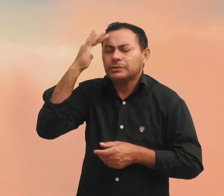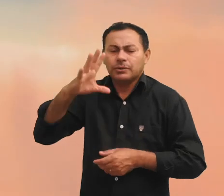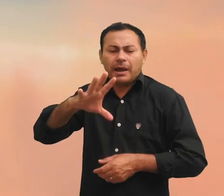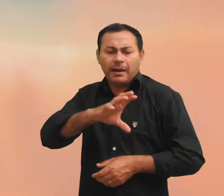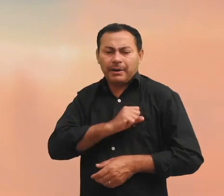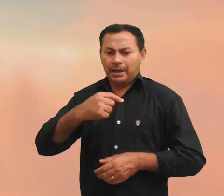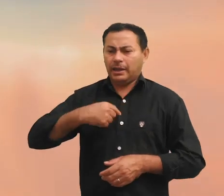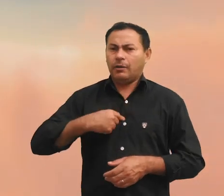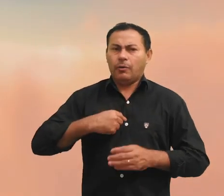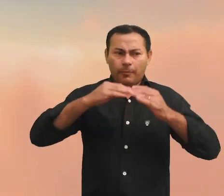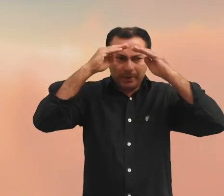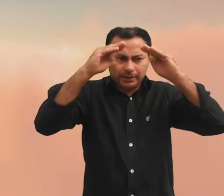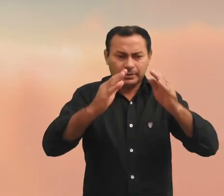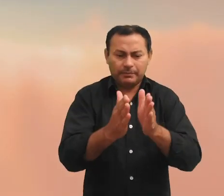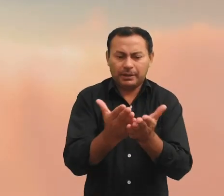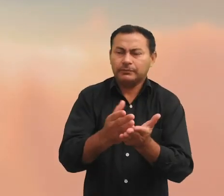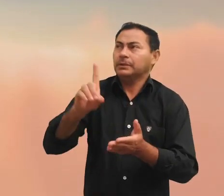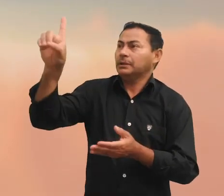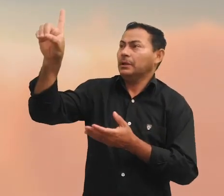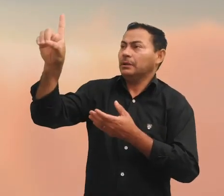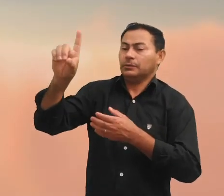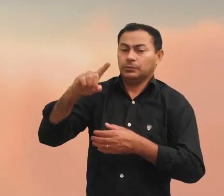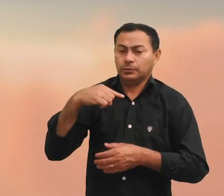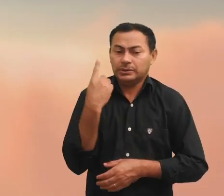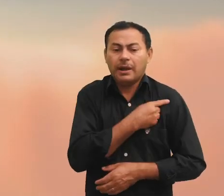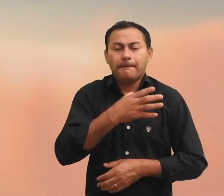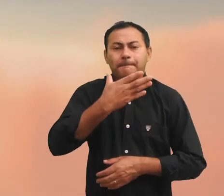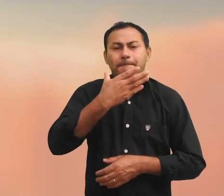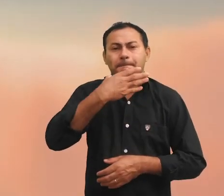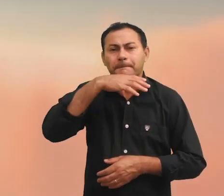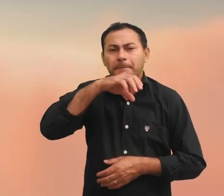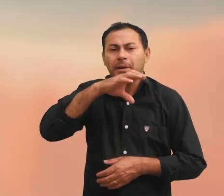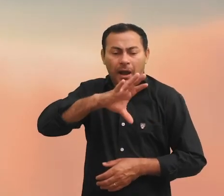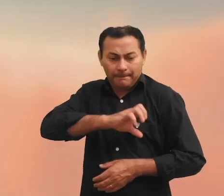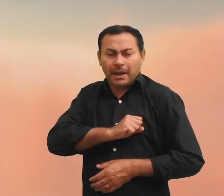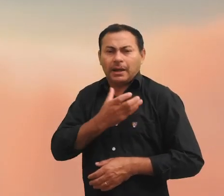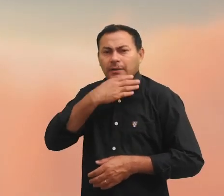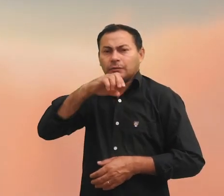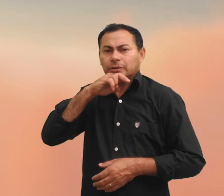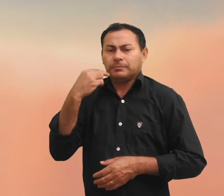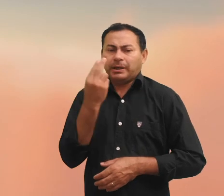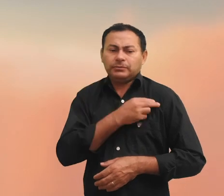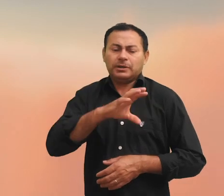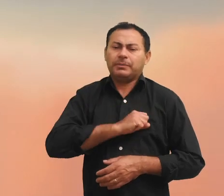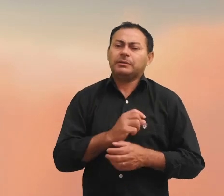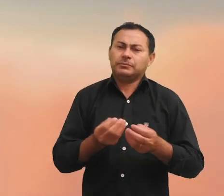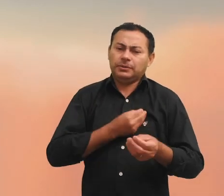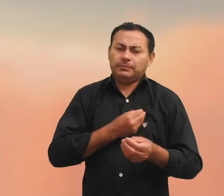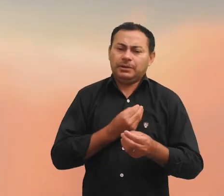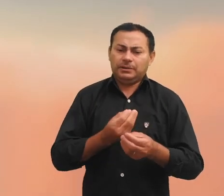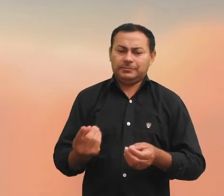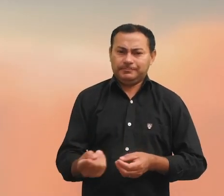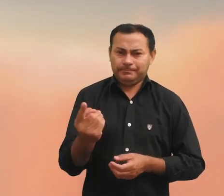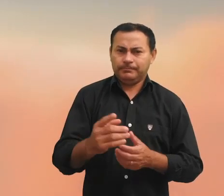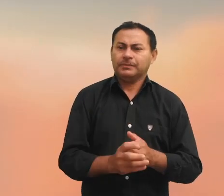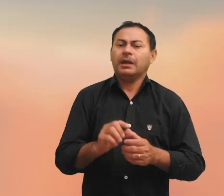ama, obedecerá a minha palavra. Meu Pai o amará. Nós viremos a ele e faremos morada nele.